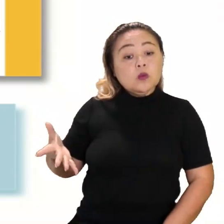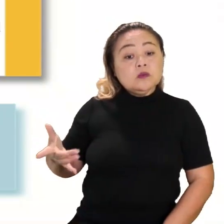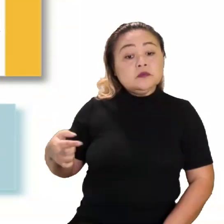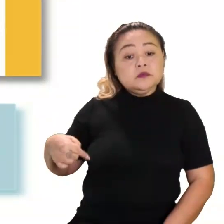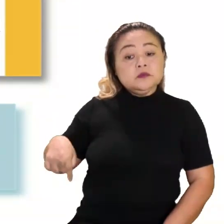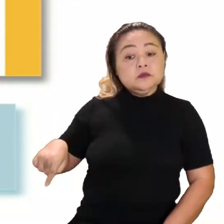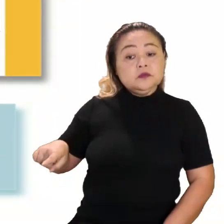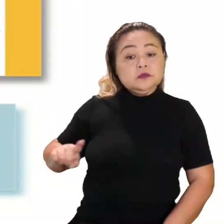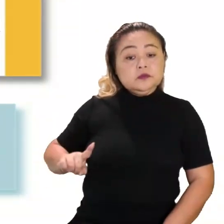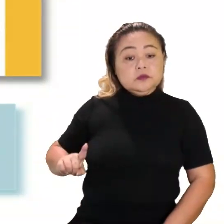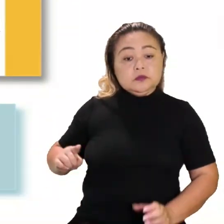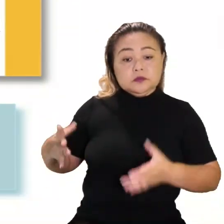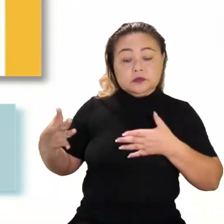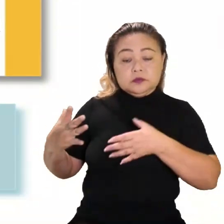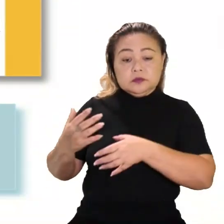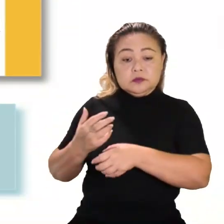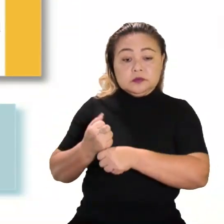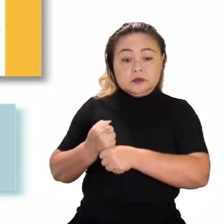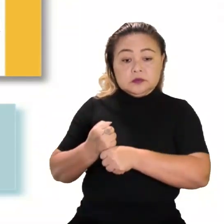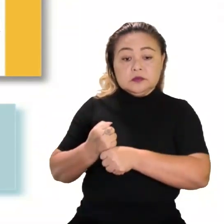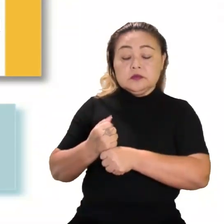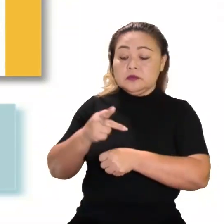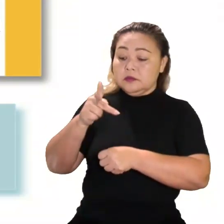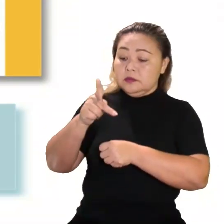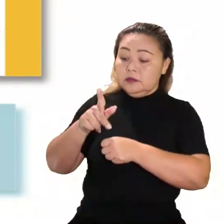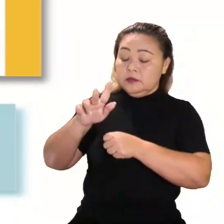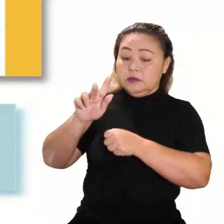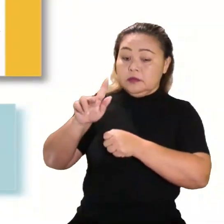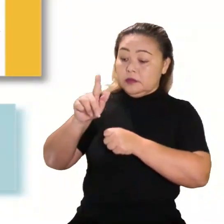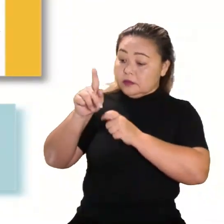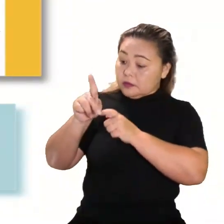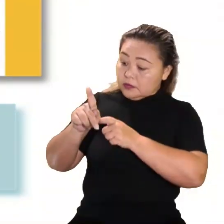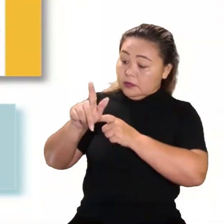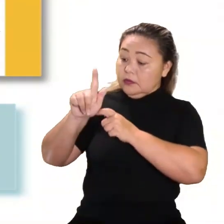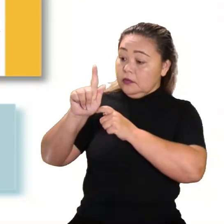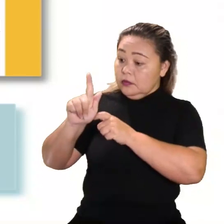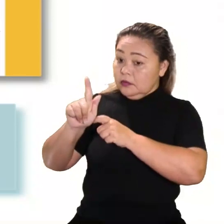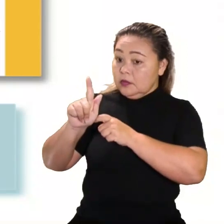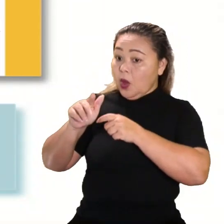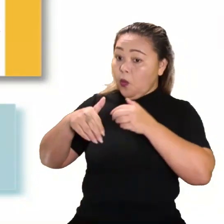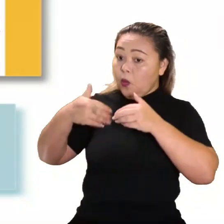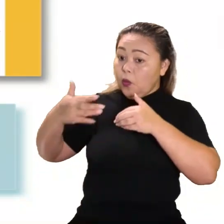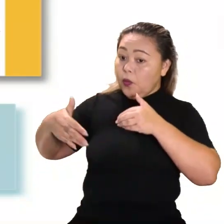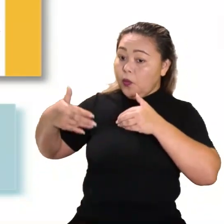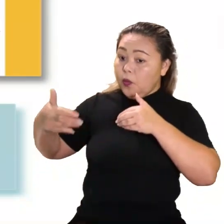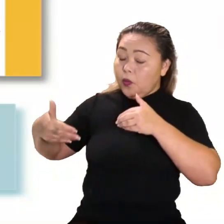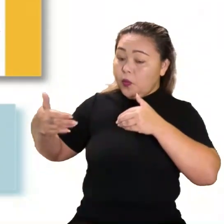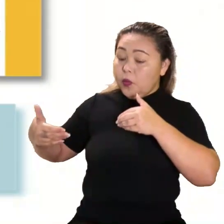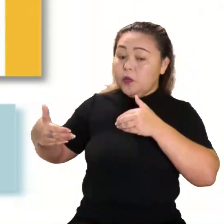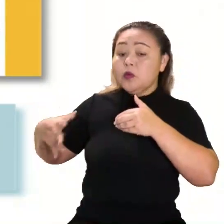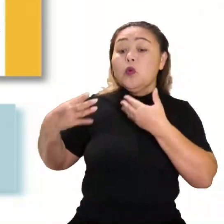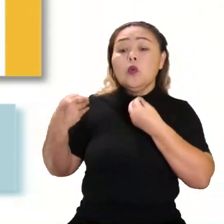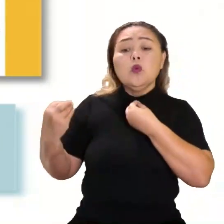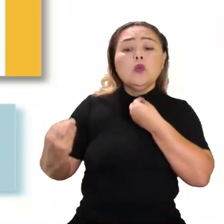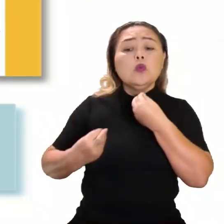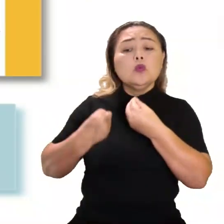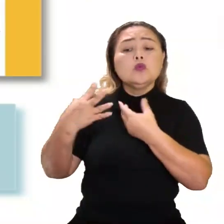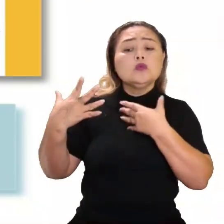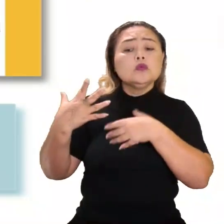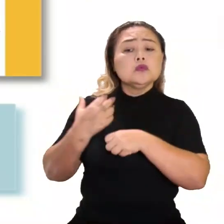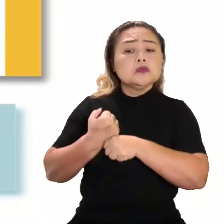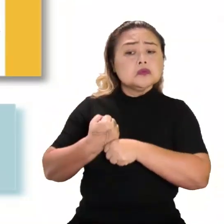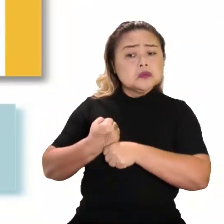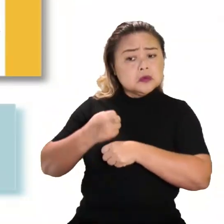soma dos termos de uma progressão geométrica infinita. Uou! Como é somar algo que é